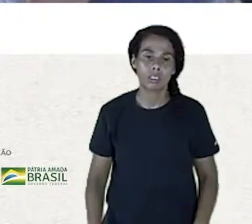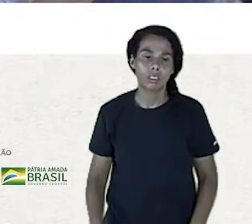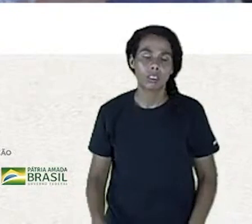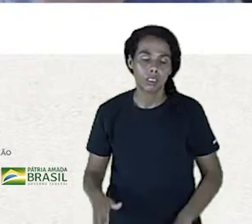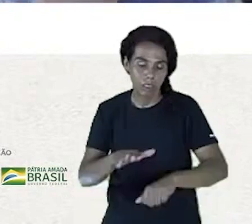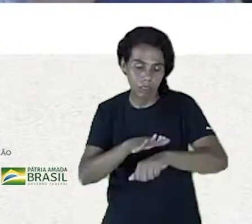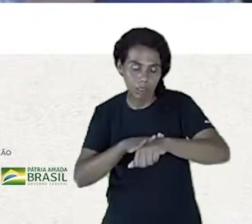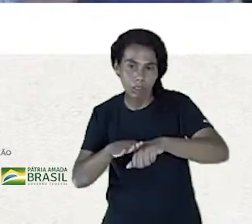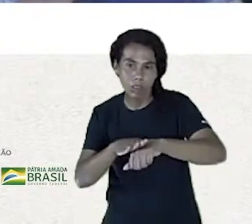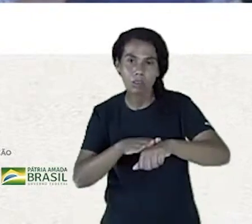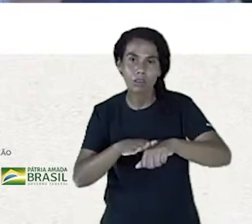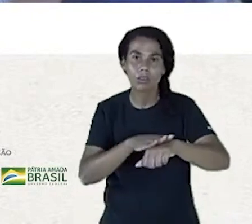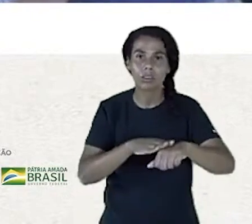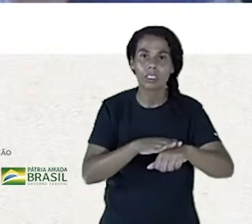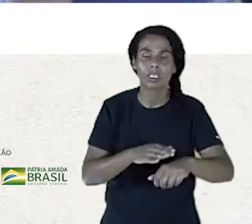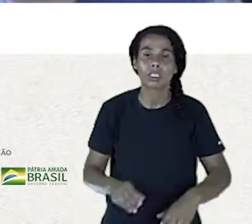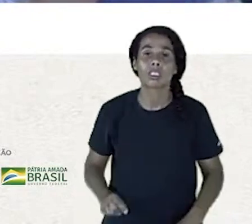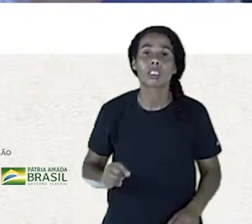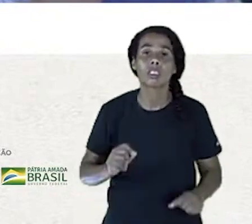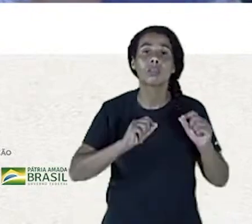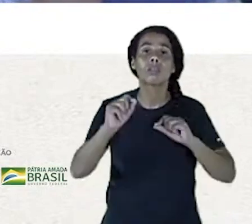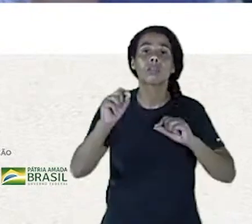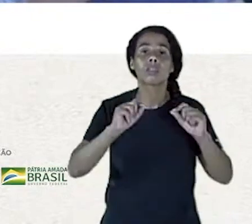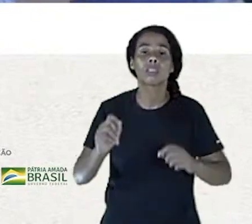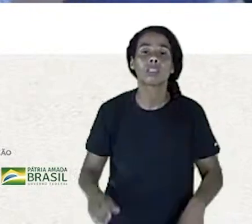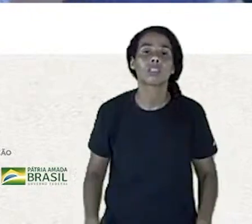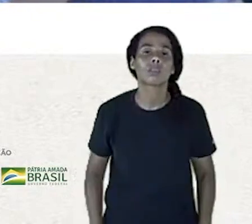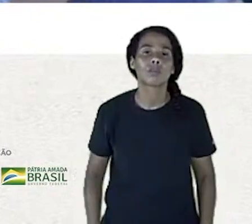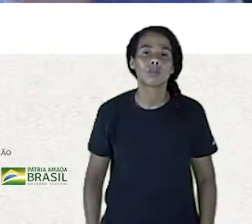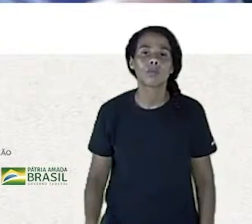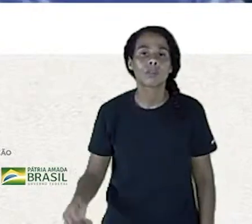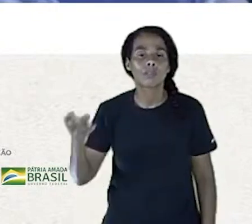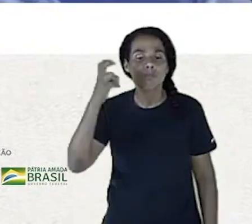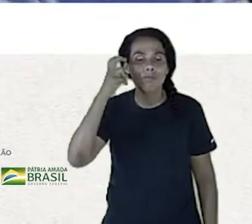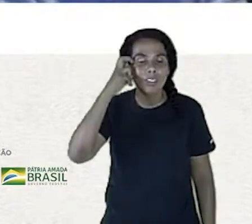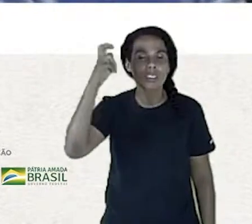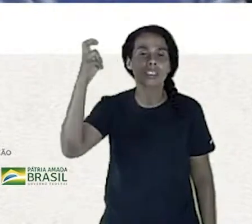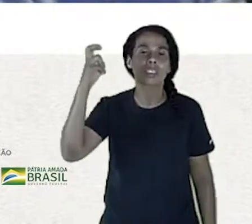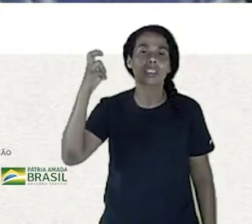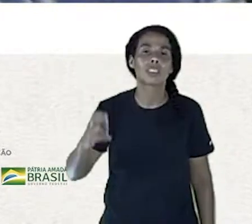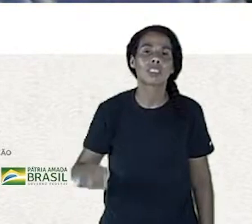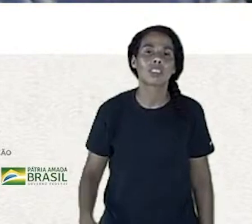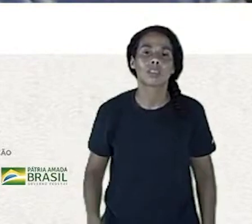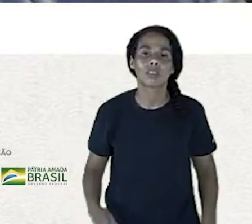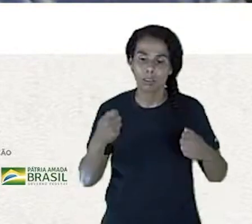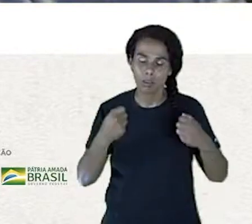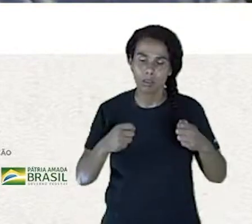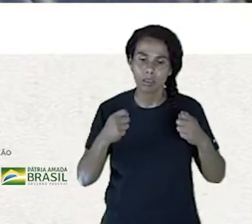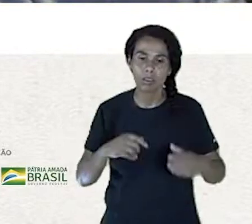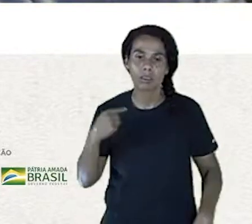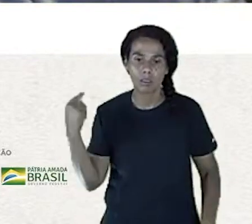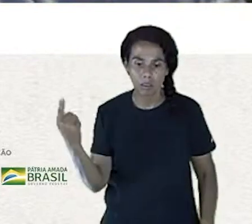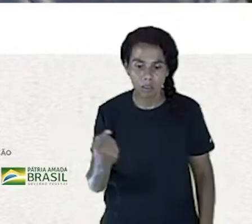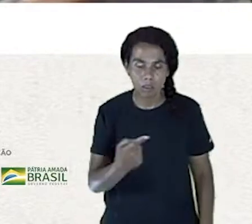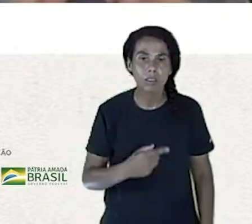saber, ter sabedoria, procurar que sabedoria é essa, que história é essa, para poder a